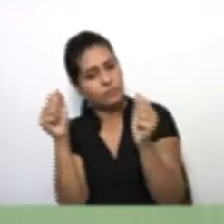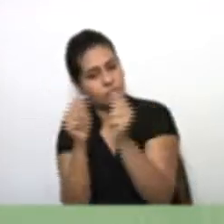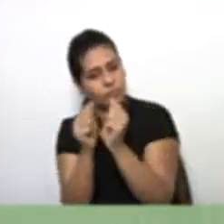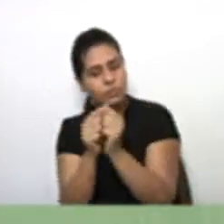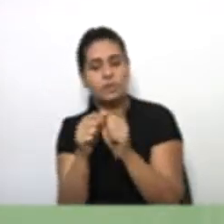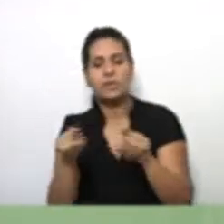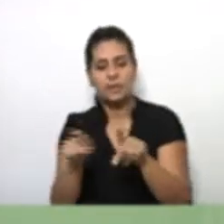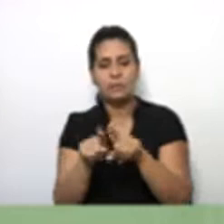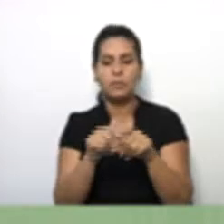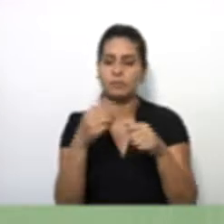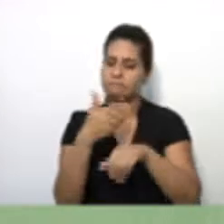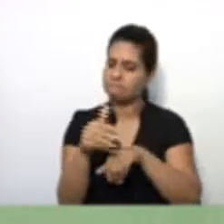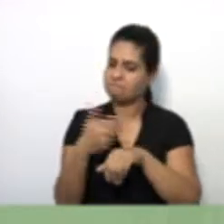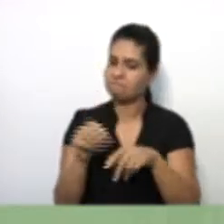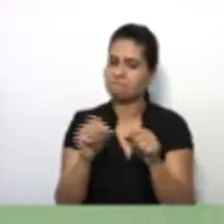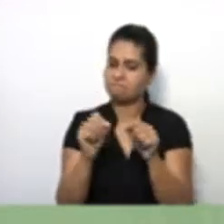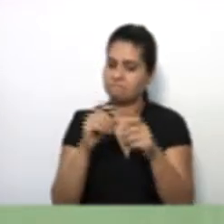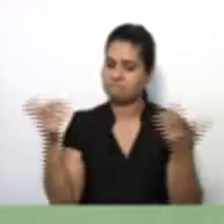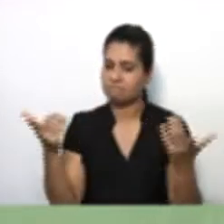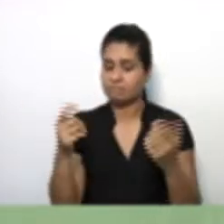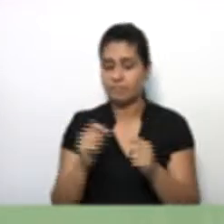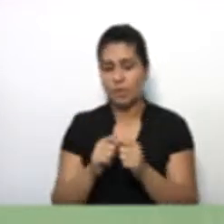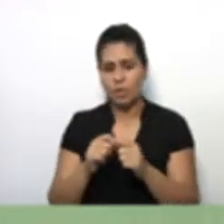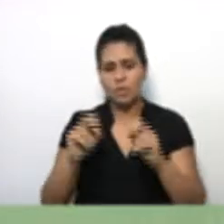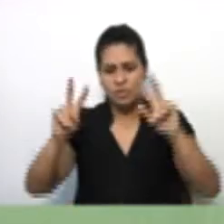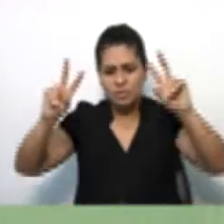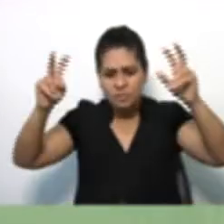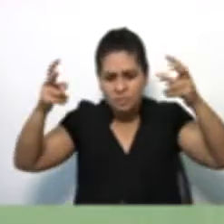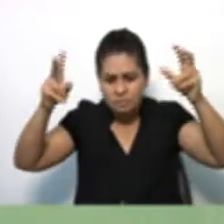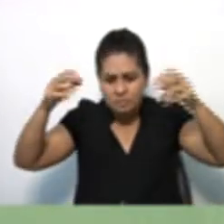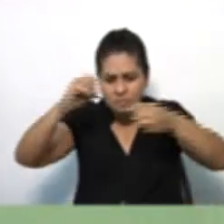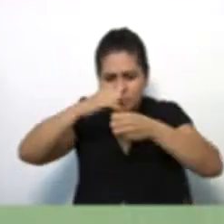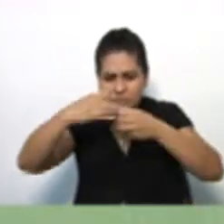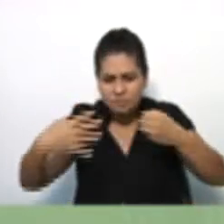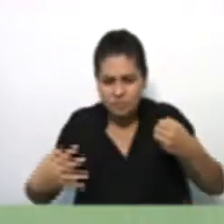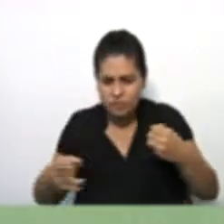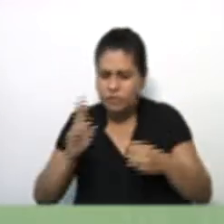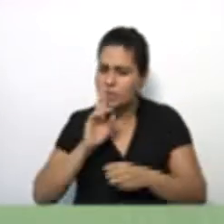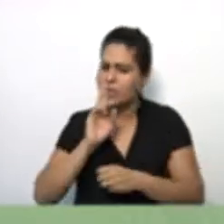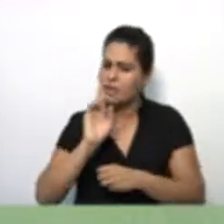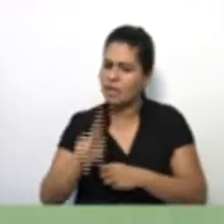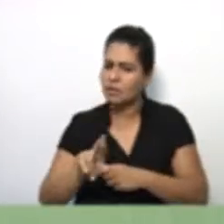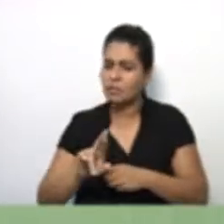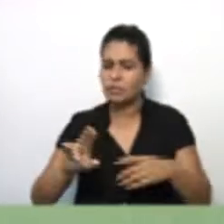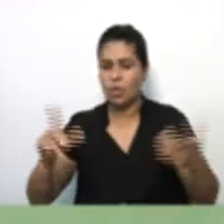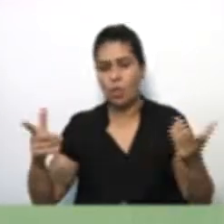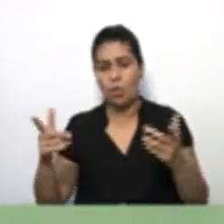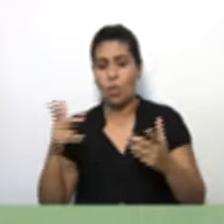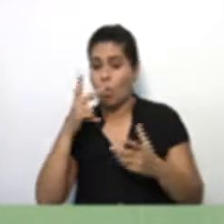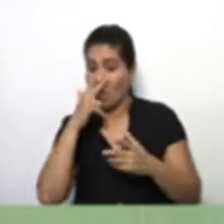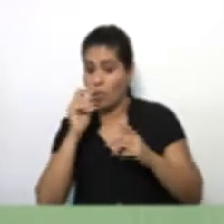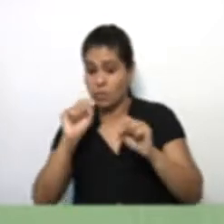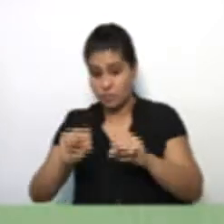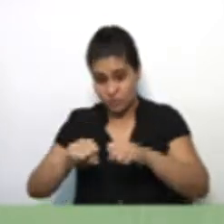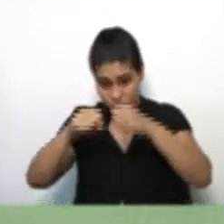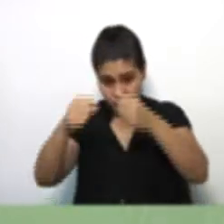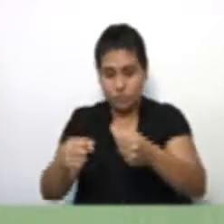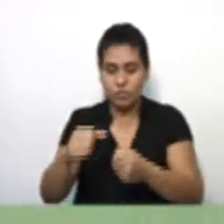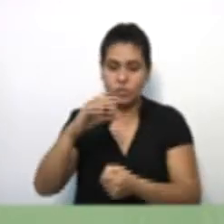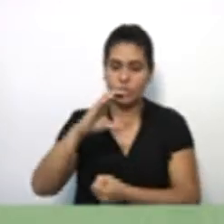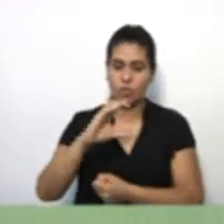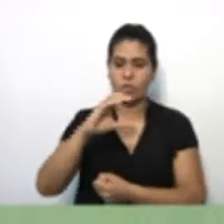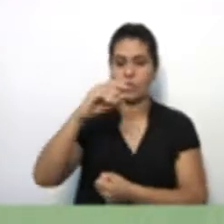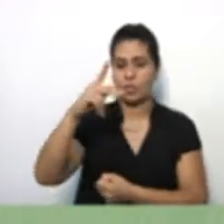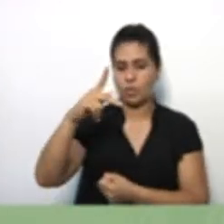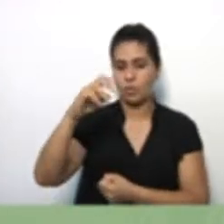tem tarefas a executar. Eu trouxe esse conceito aqui, ó, mas se você respondeu algo como esforço cooperativo, no qual